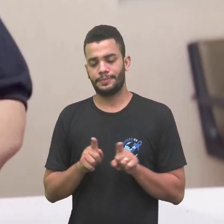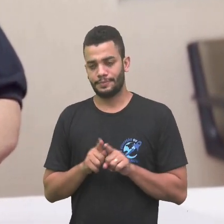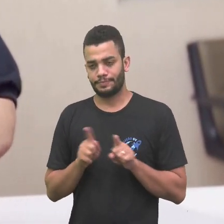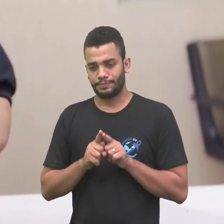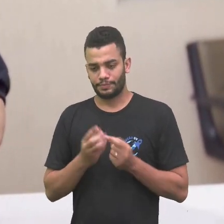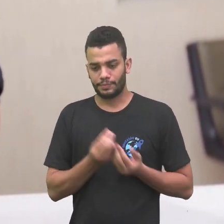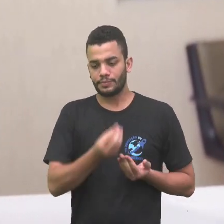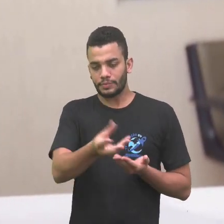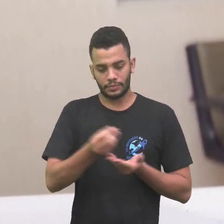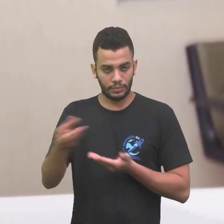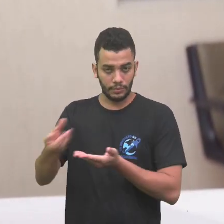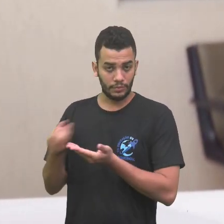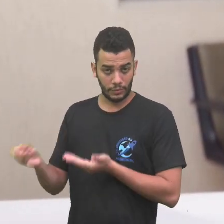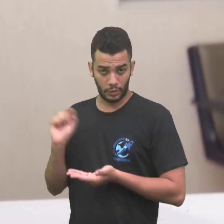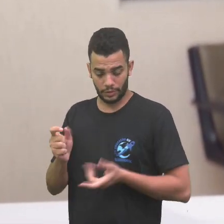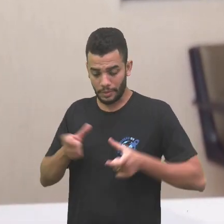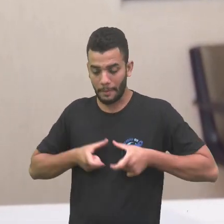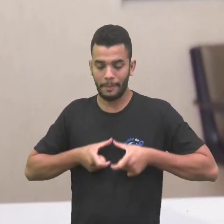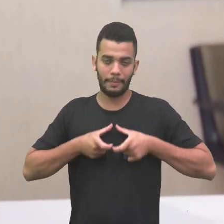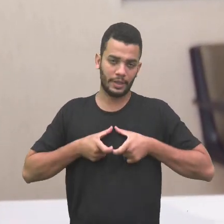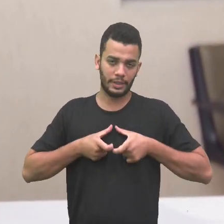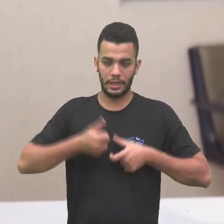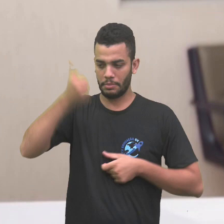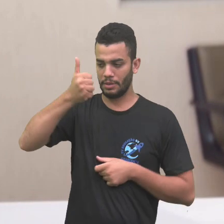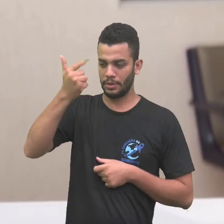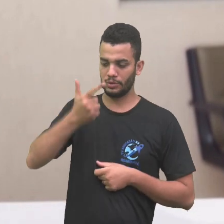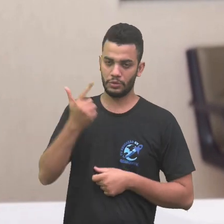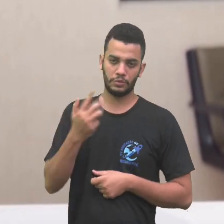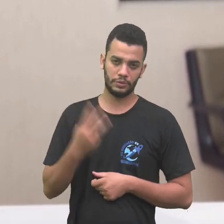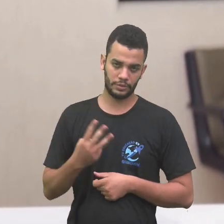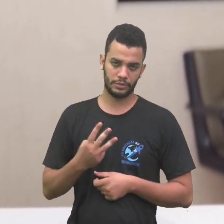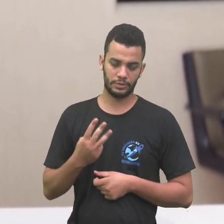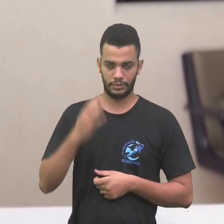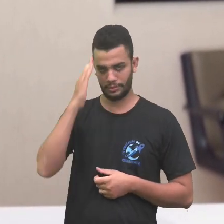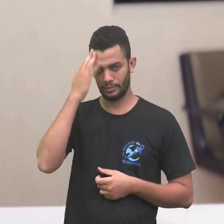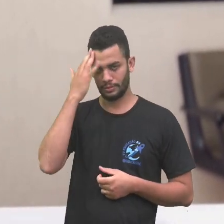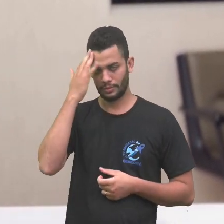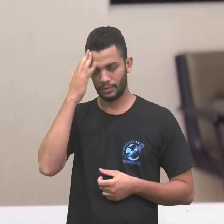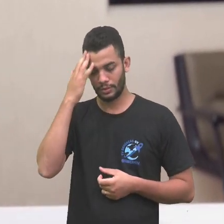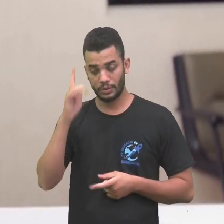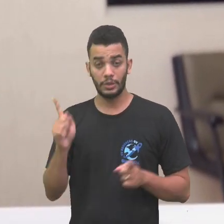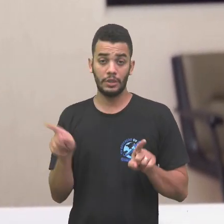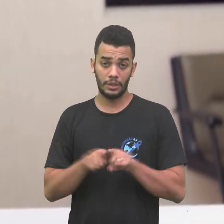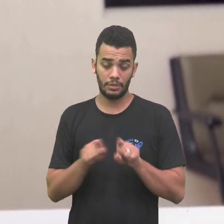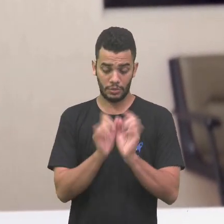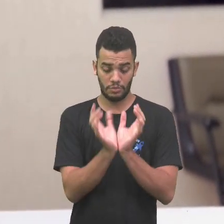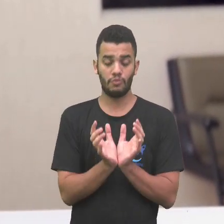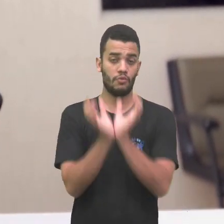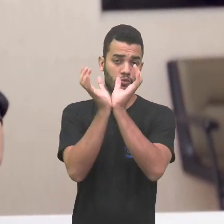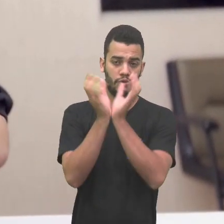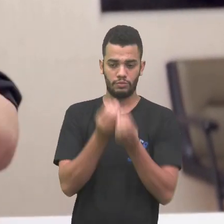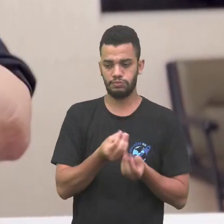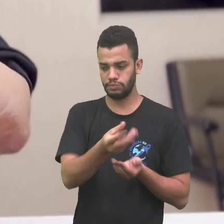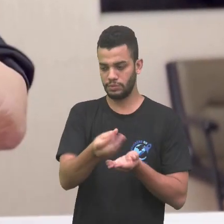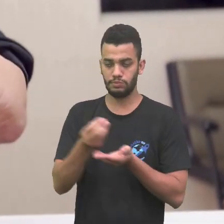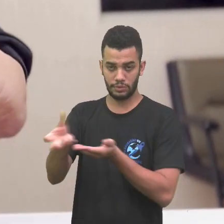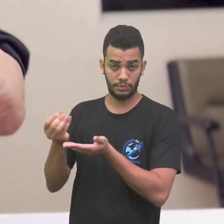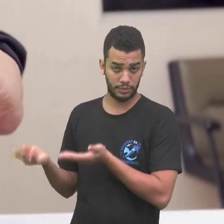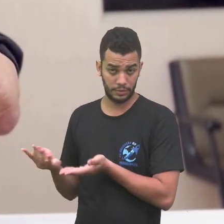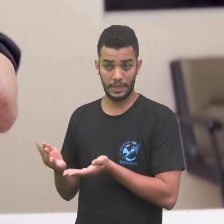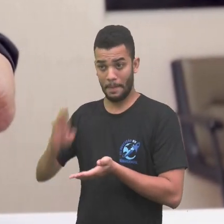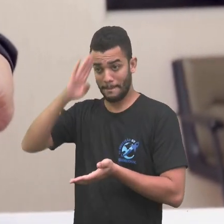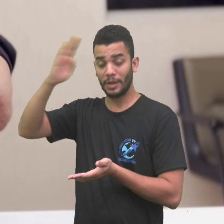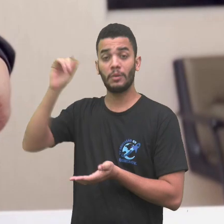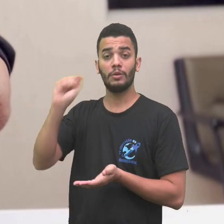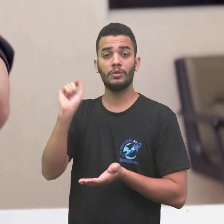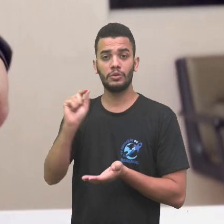entregues medalhas, respectivamente de bronze, prata e ouro, troféus, e eles também serão presenteados com tablets para